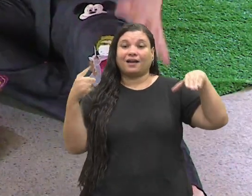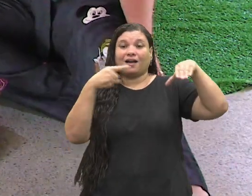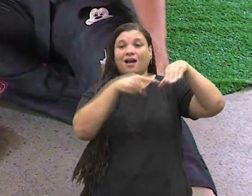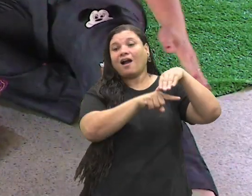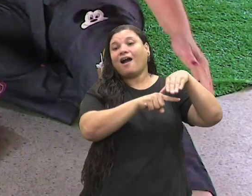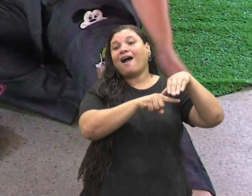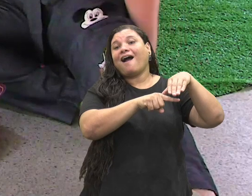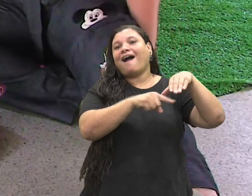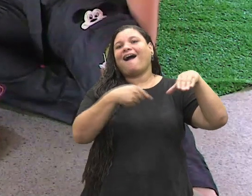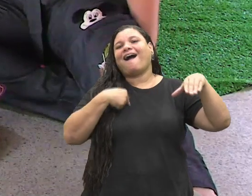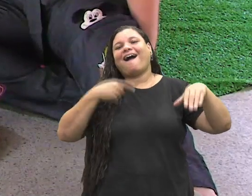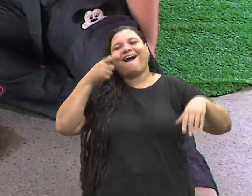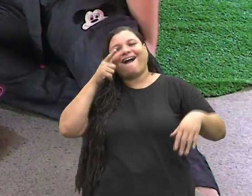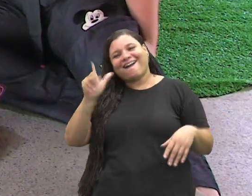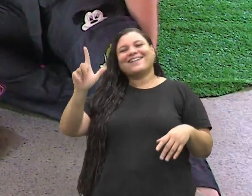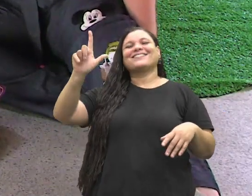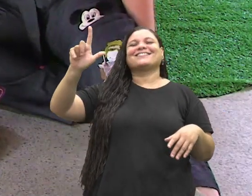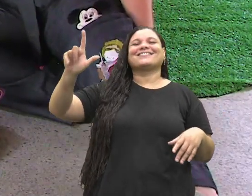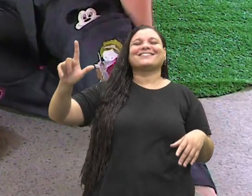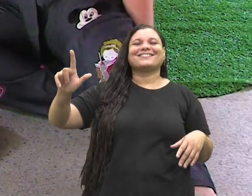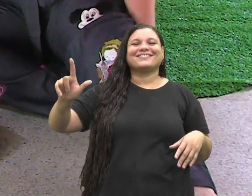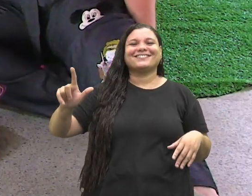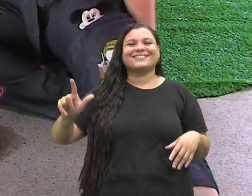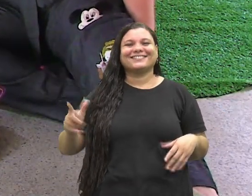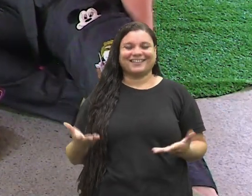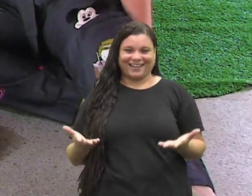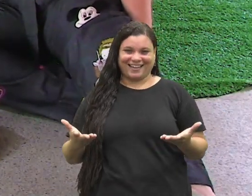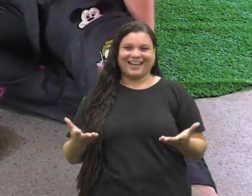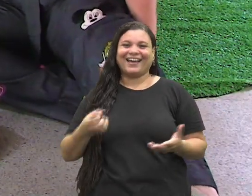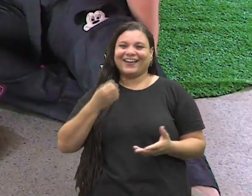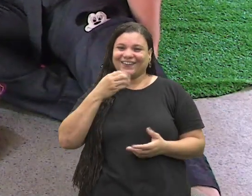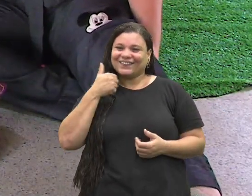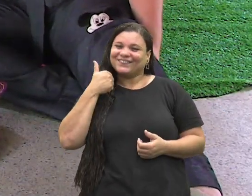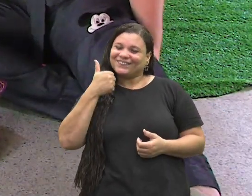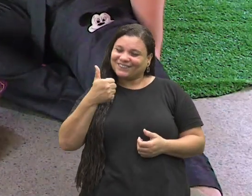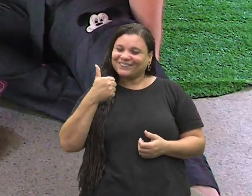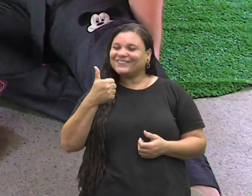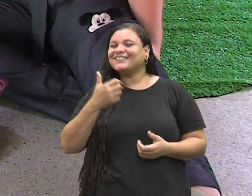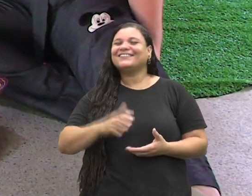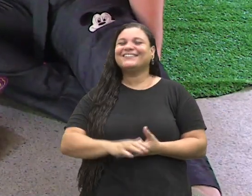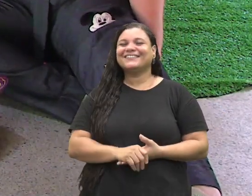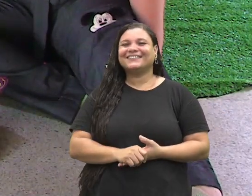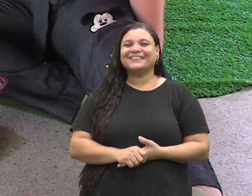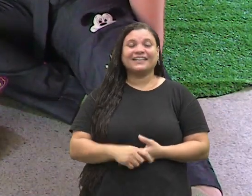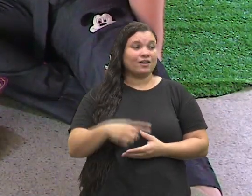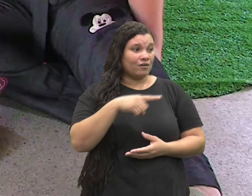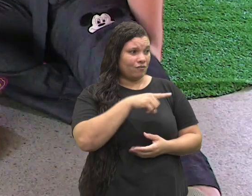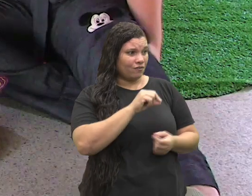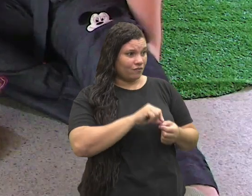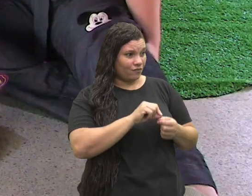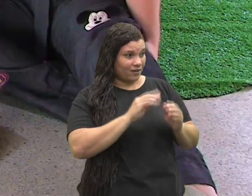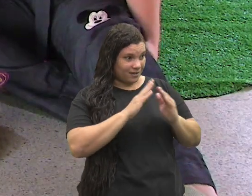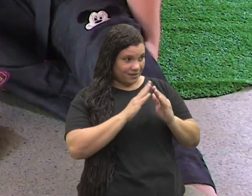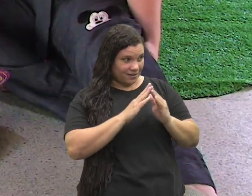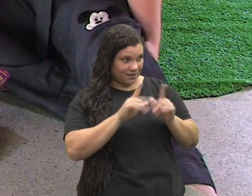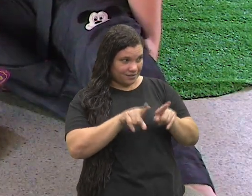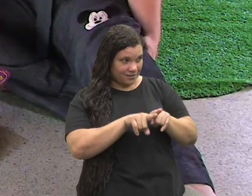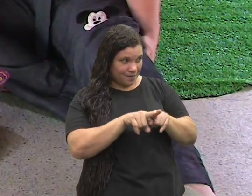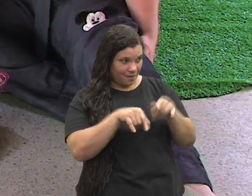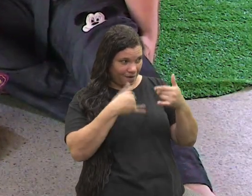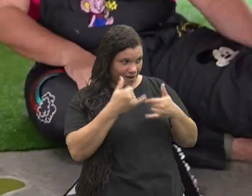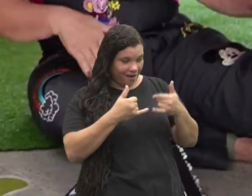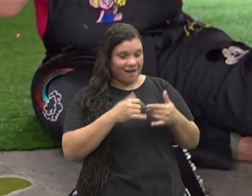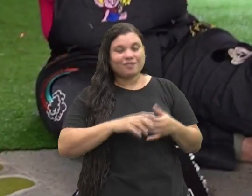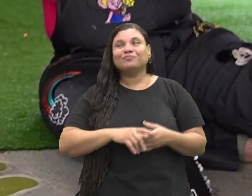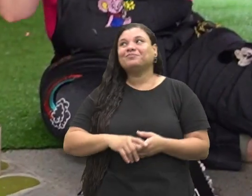Gol! Toca aqui, Gilberto. Você gostou? Você vai fazer em casa? Ah,